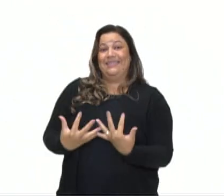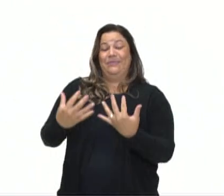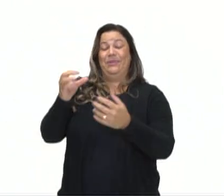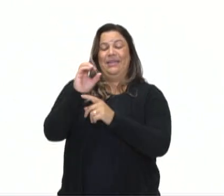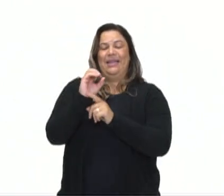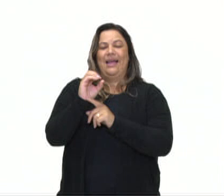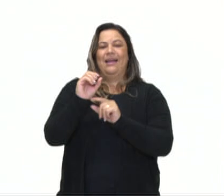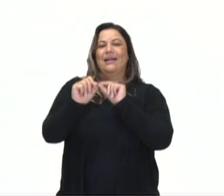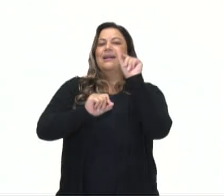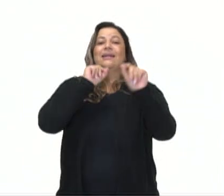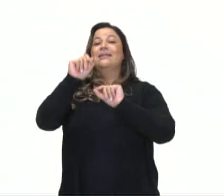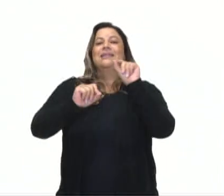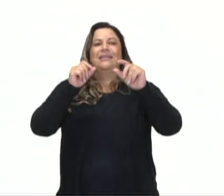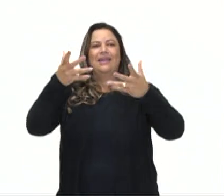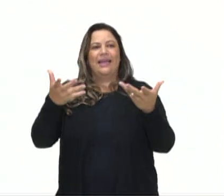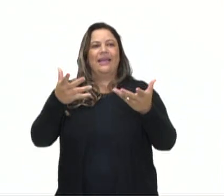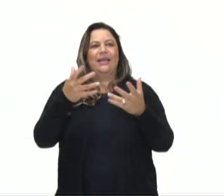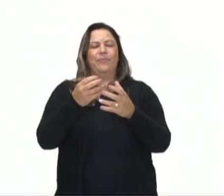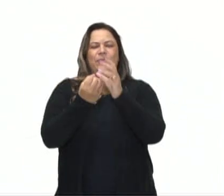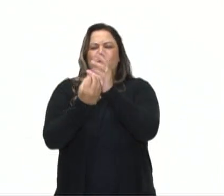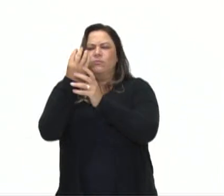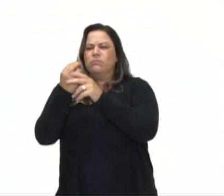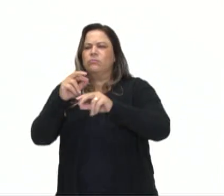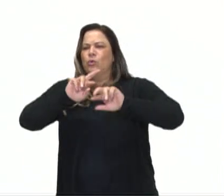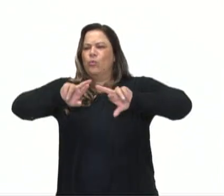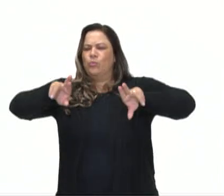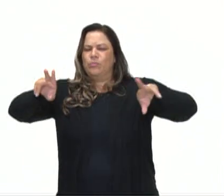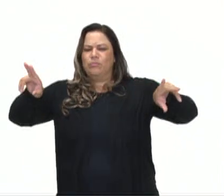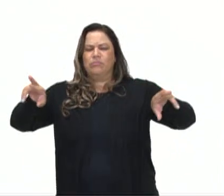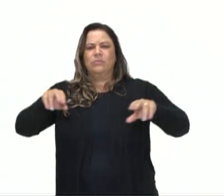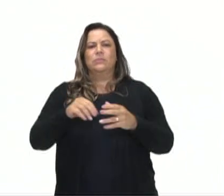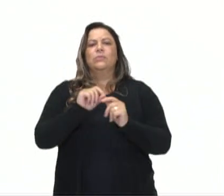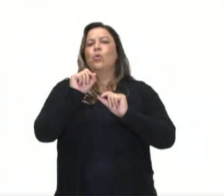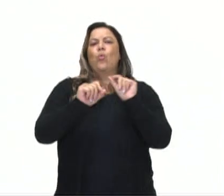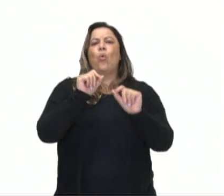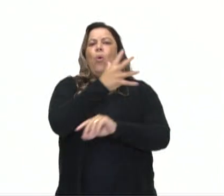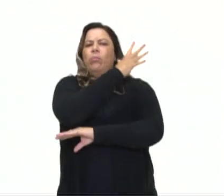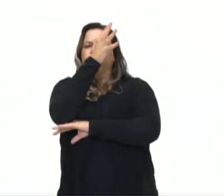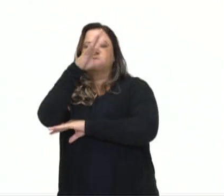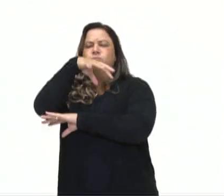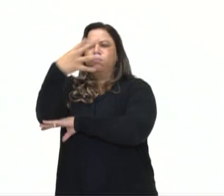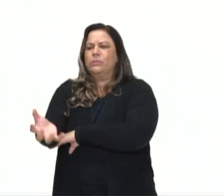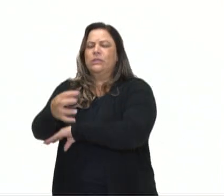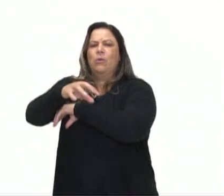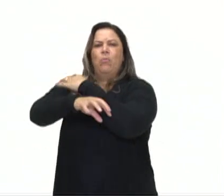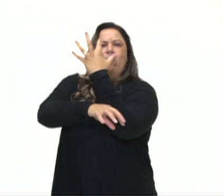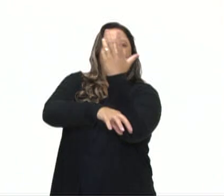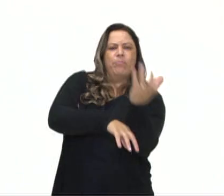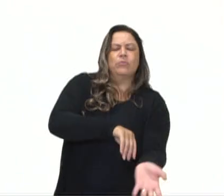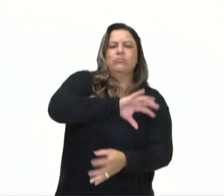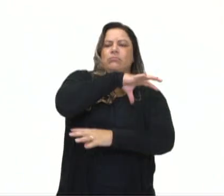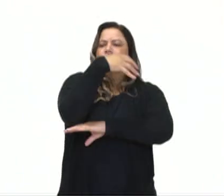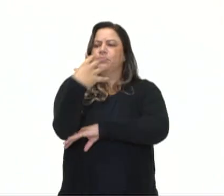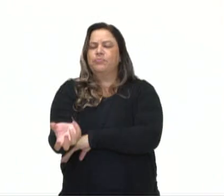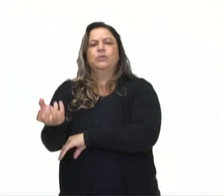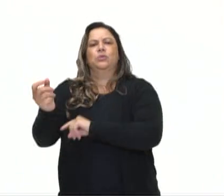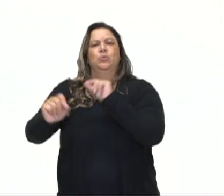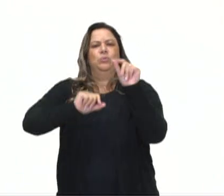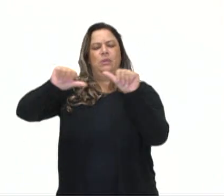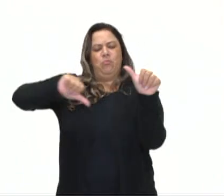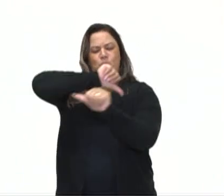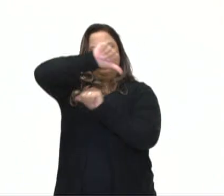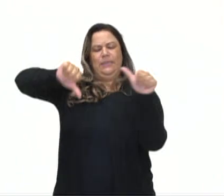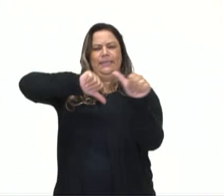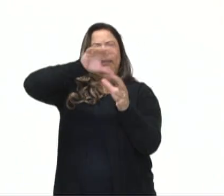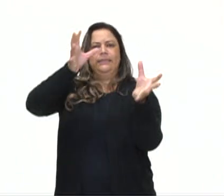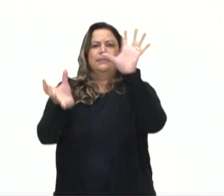que forma o desmatamento pode contribuir para as mudanças climáticas globais e também definir os